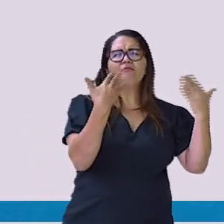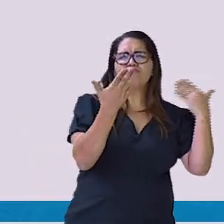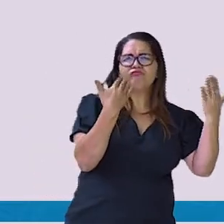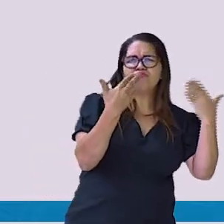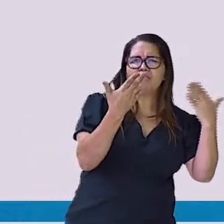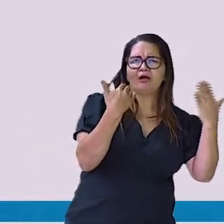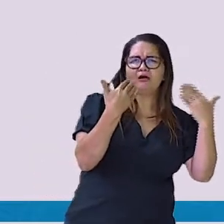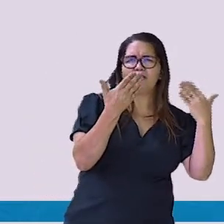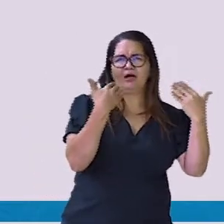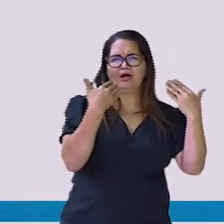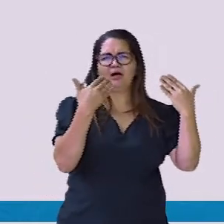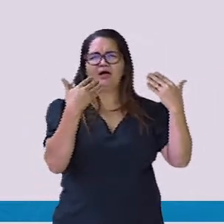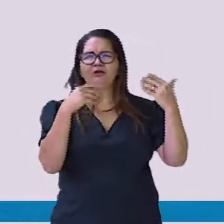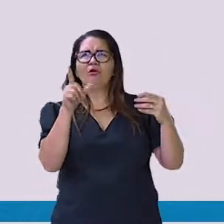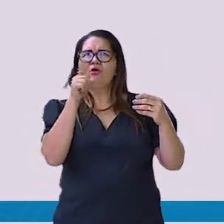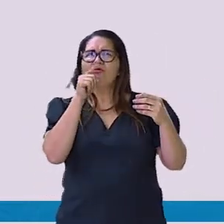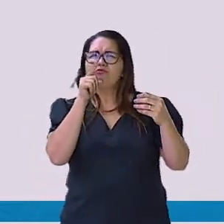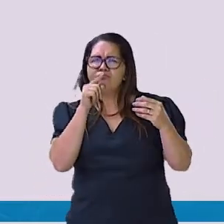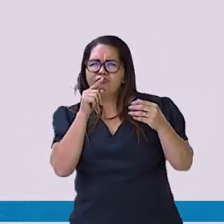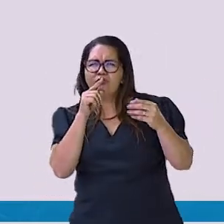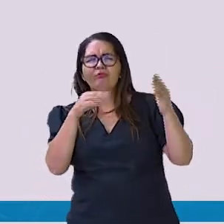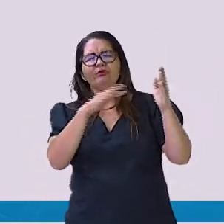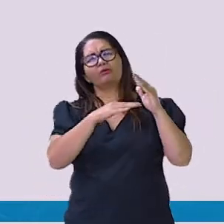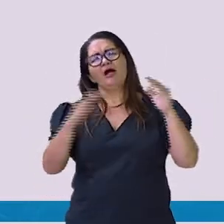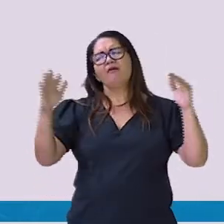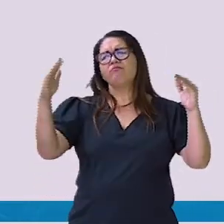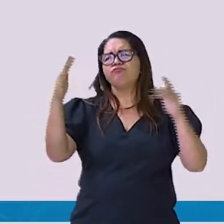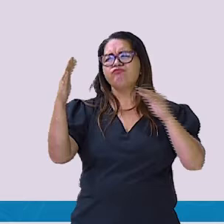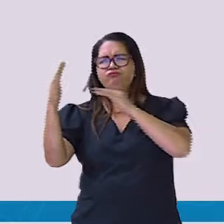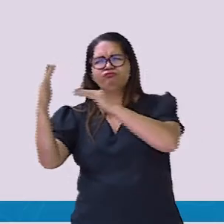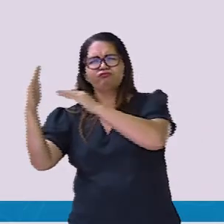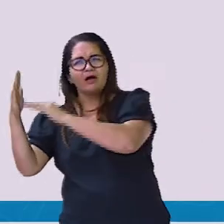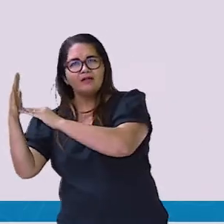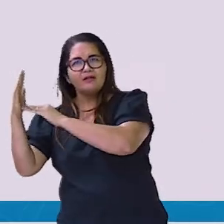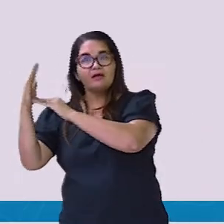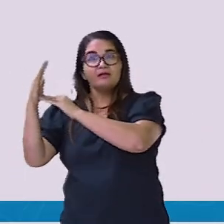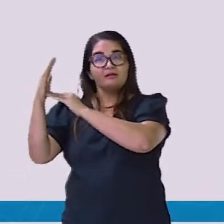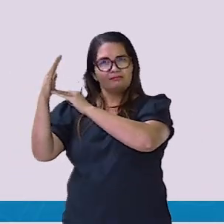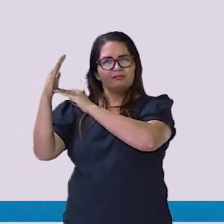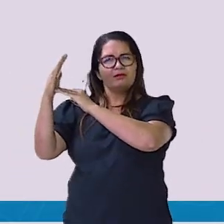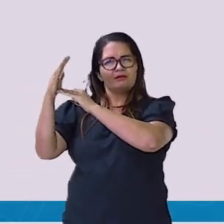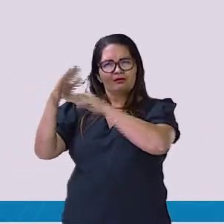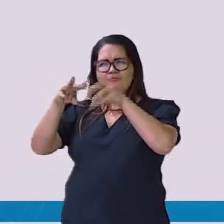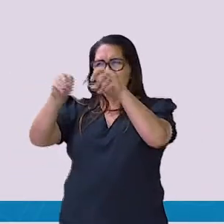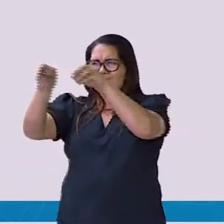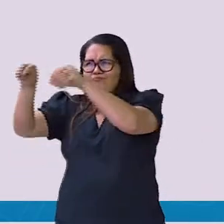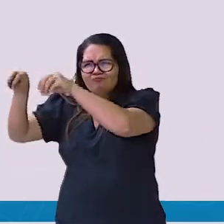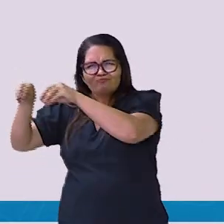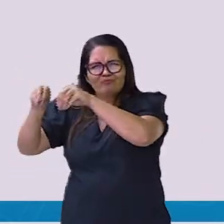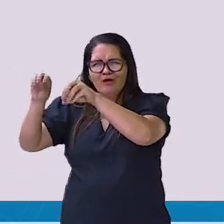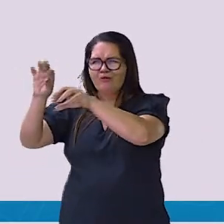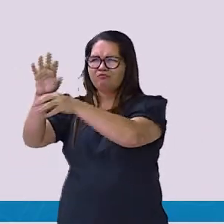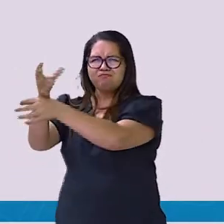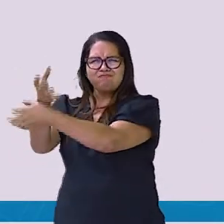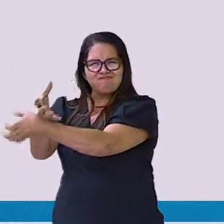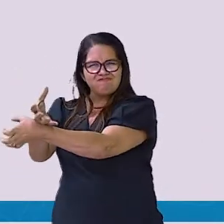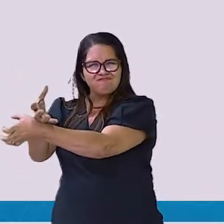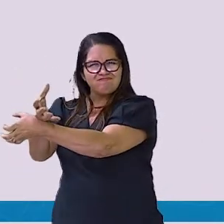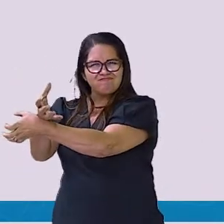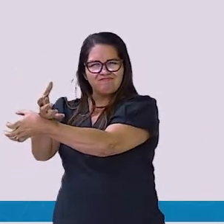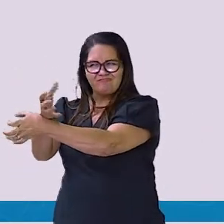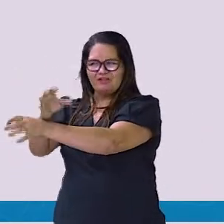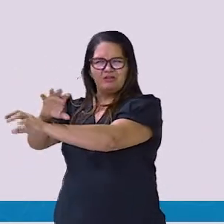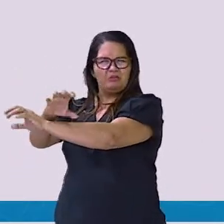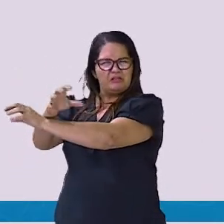climas muito úmidos, nós vamos ter, inclusive, climas secos. Então, nós